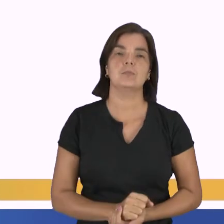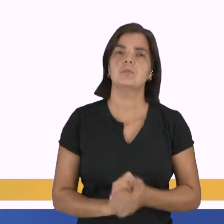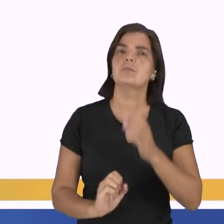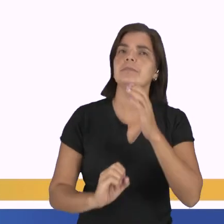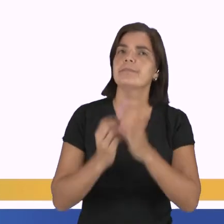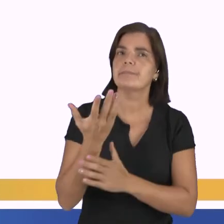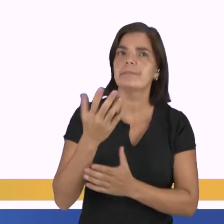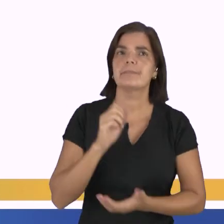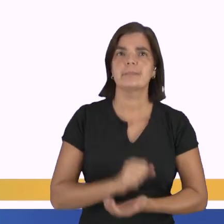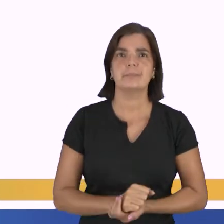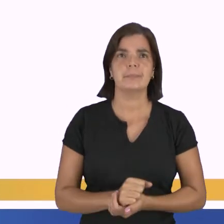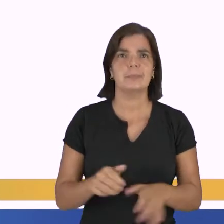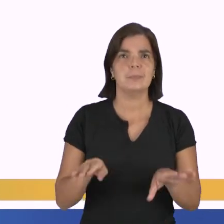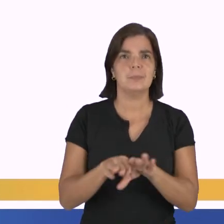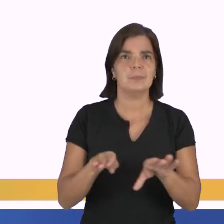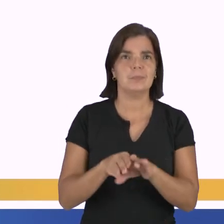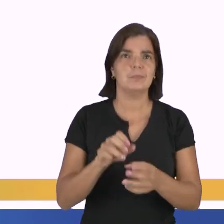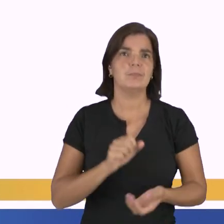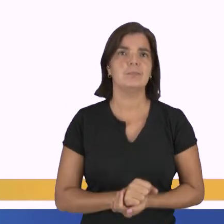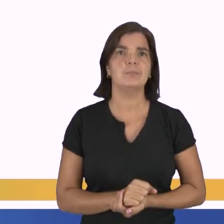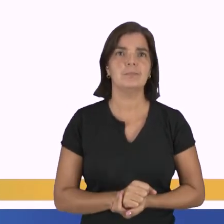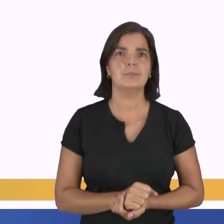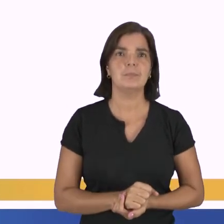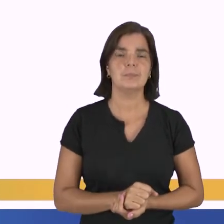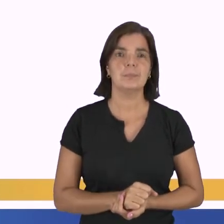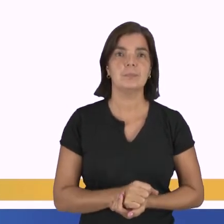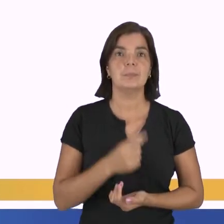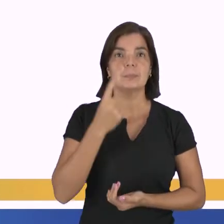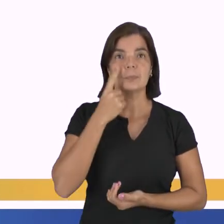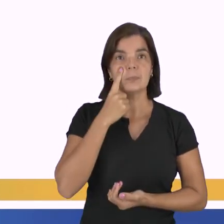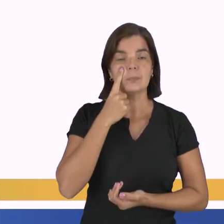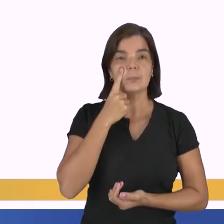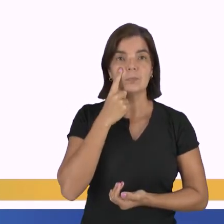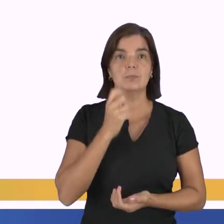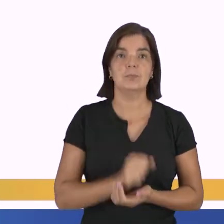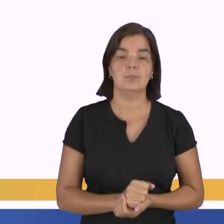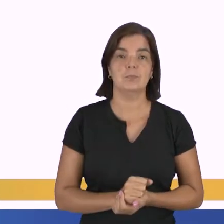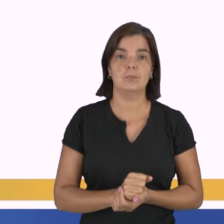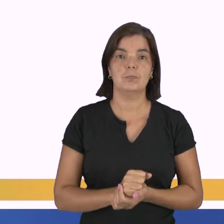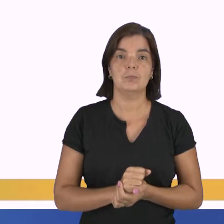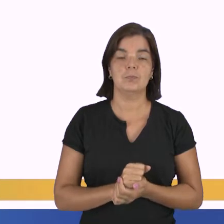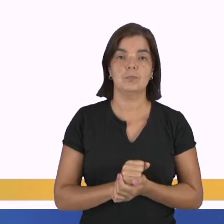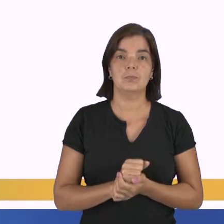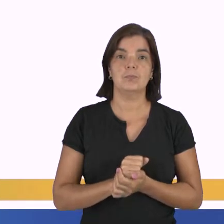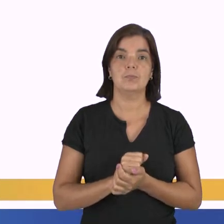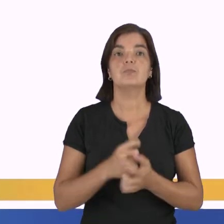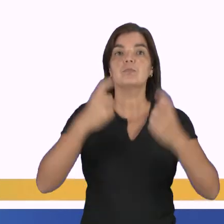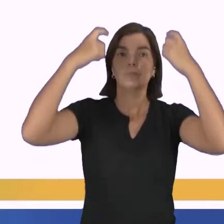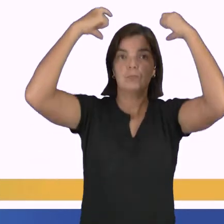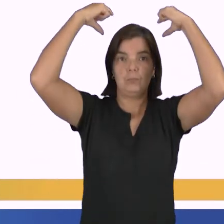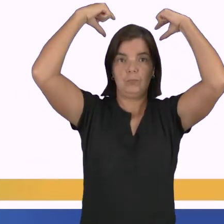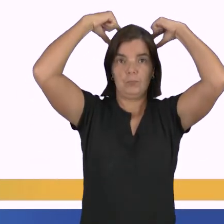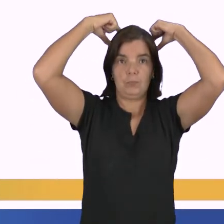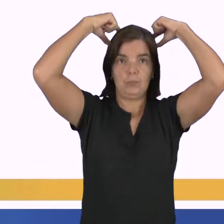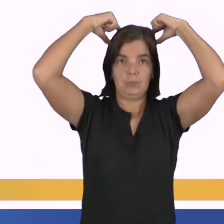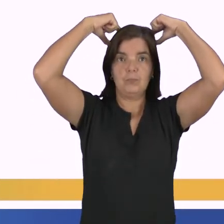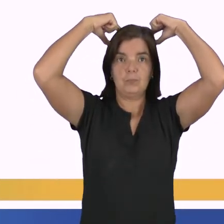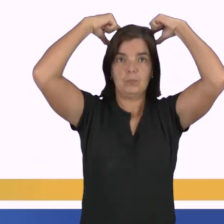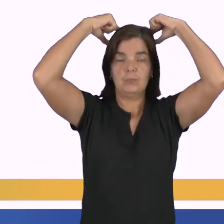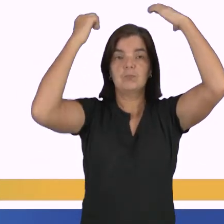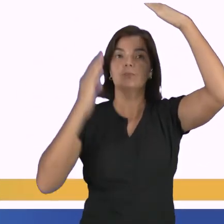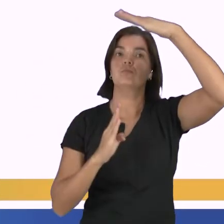o que que tá acontecendo aqui nessa sequência ó aí vamos observar o urso aqui né o tá no topo da cadeia alimentar